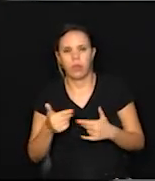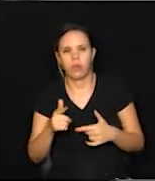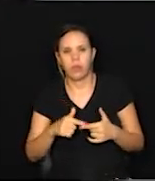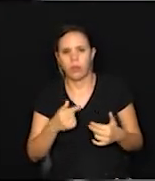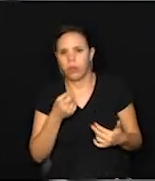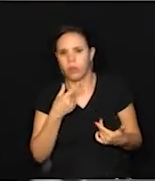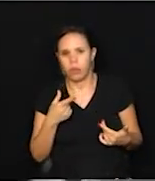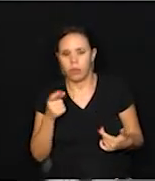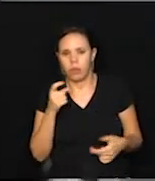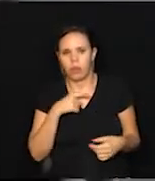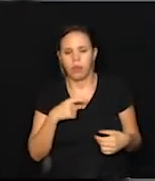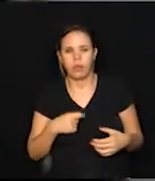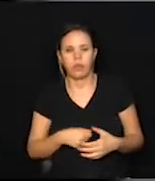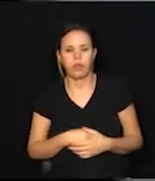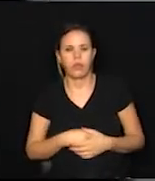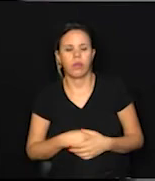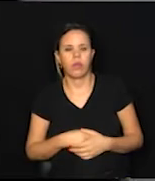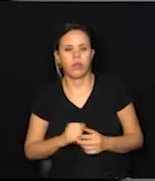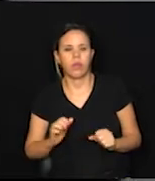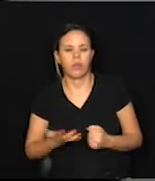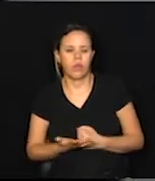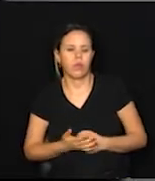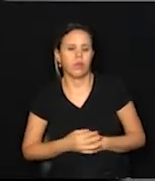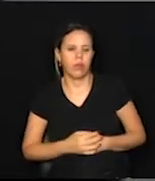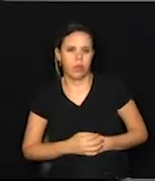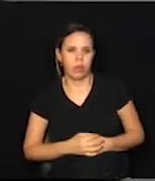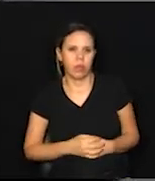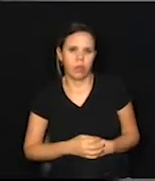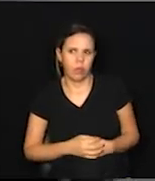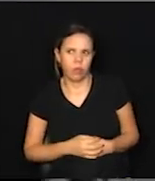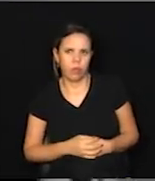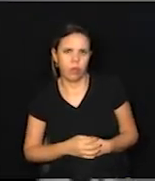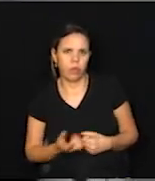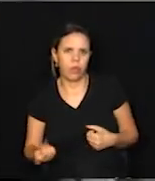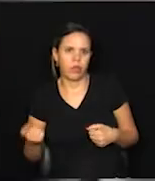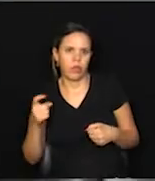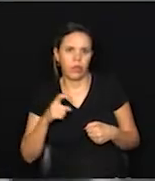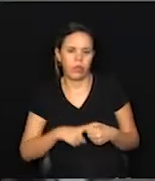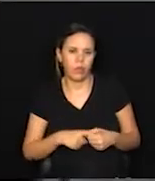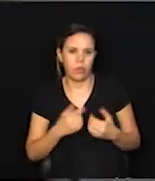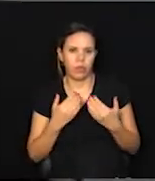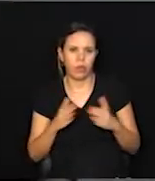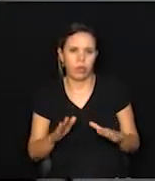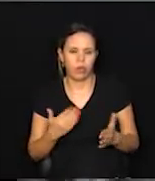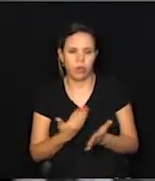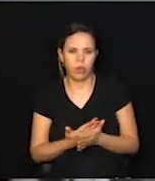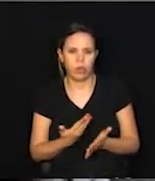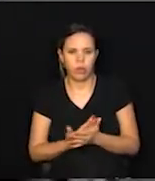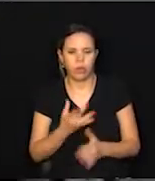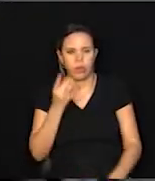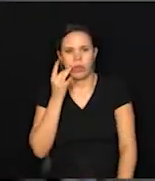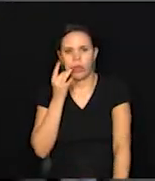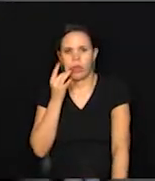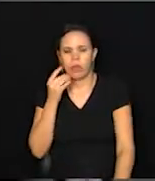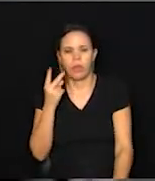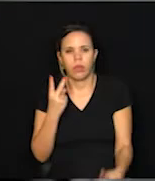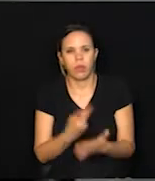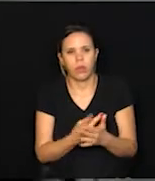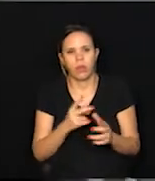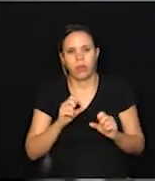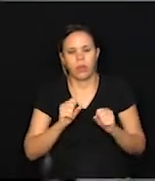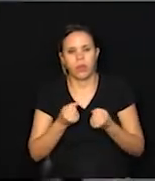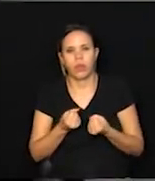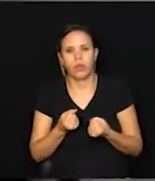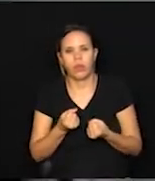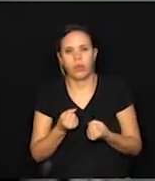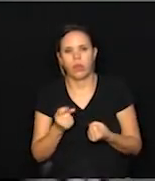o kit mentira, que defendem a volta, a abertura das aulas, mas são os mesmos que defendem, inclusive, a